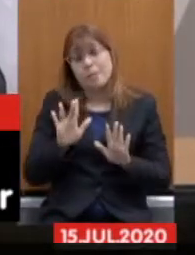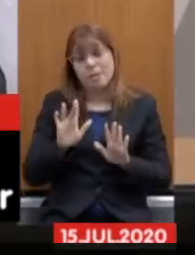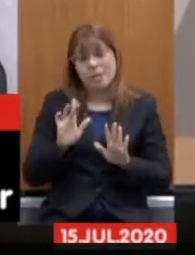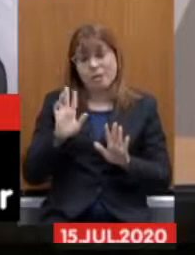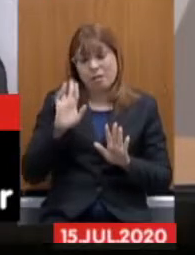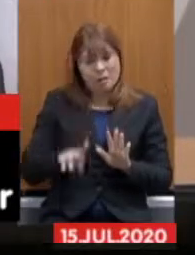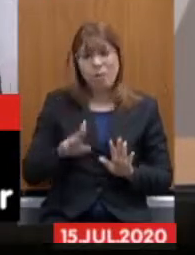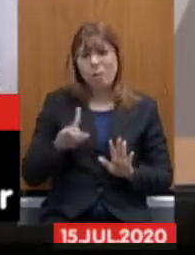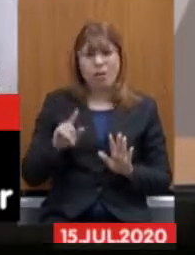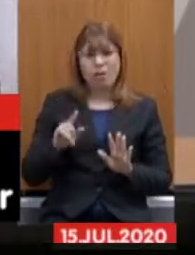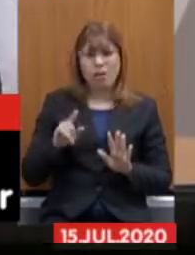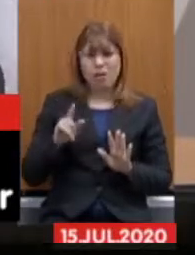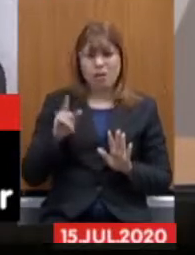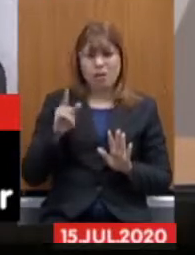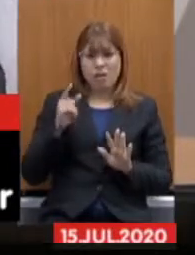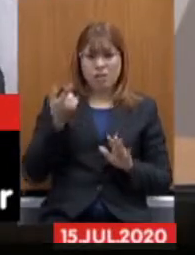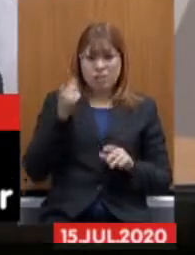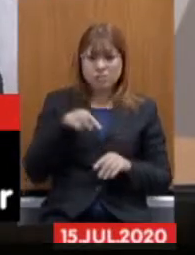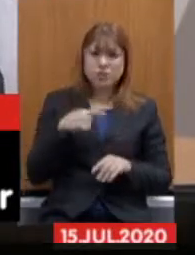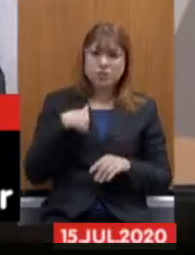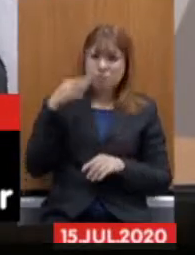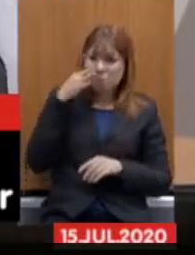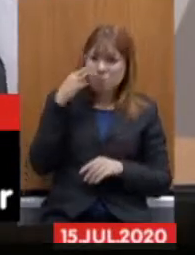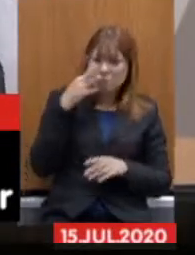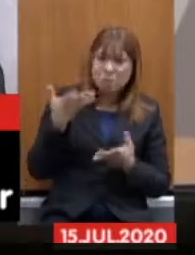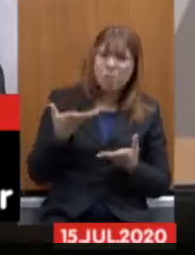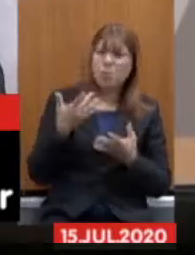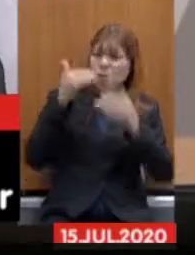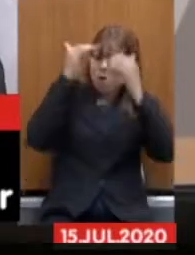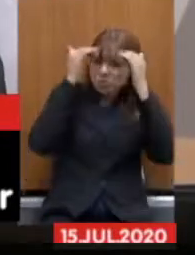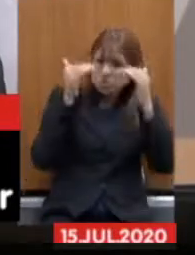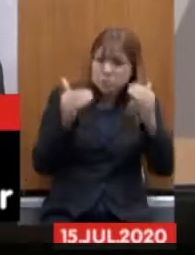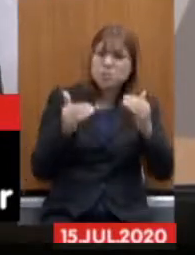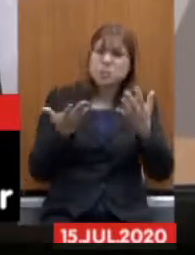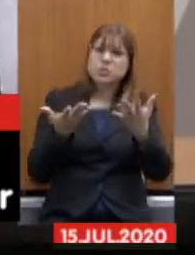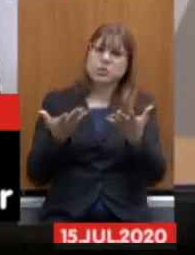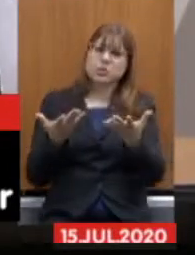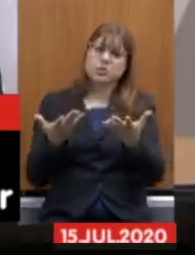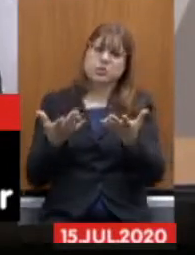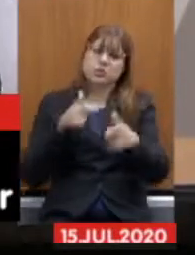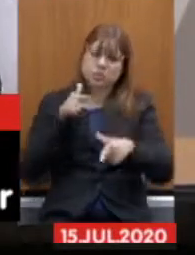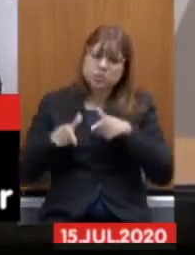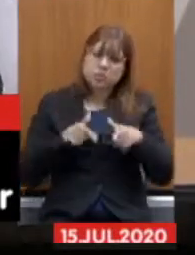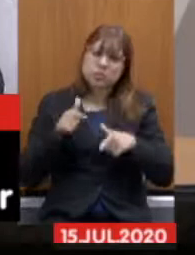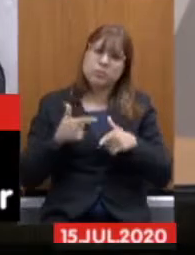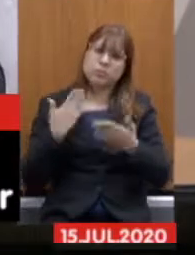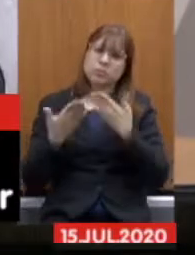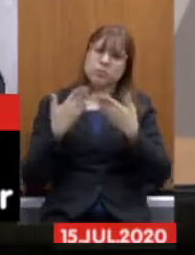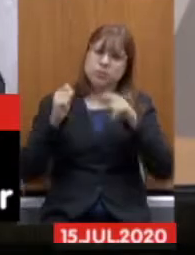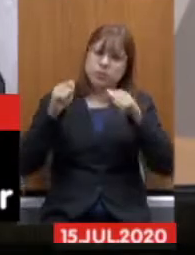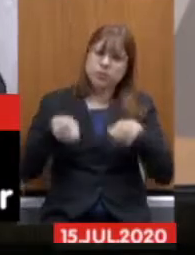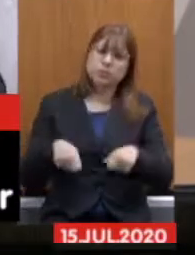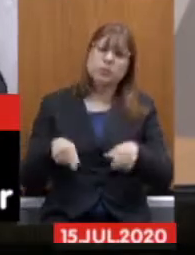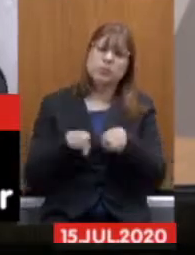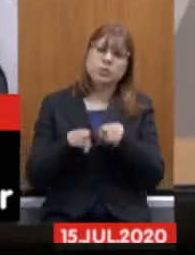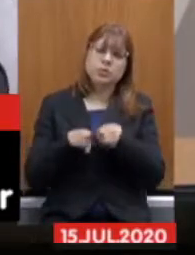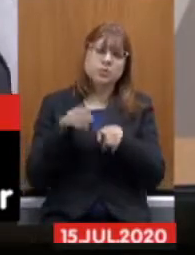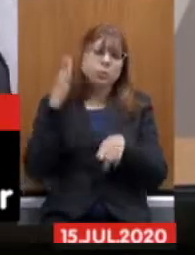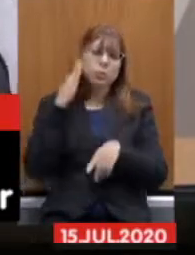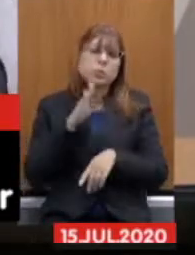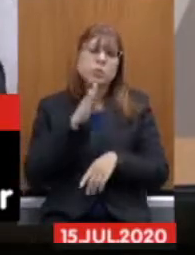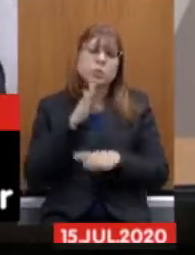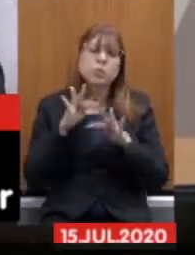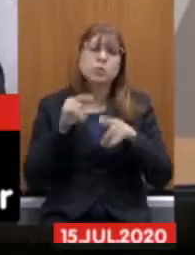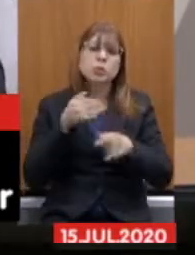parlamento que aprendi a admirar a respeitar por sua capacidade de diálogo de ouvir a todos